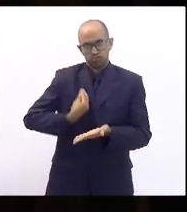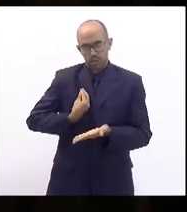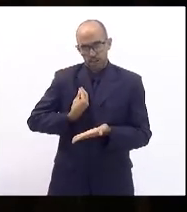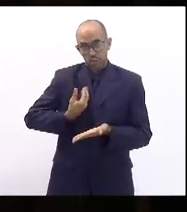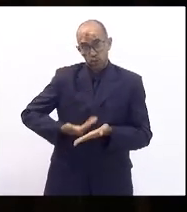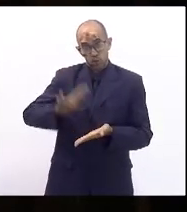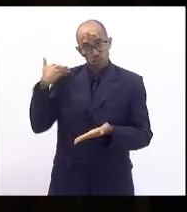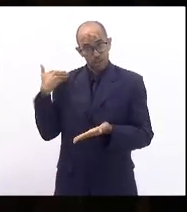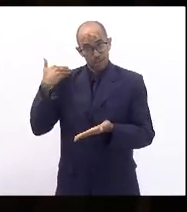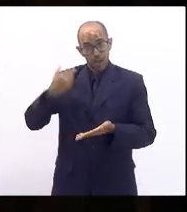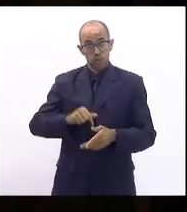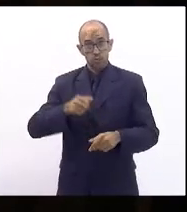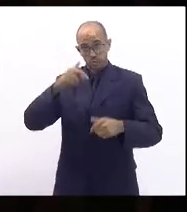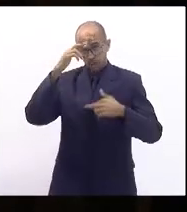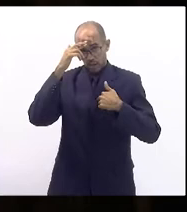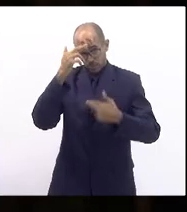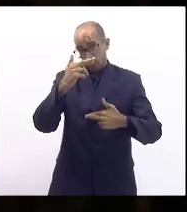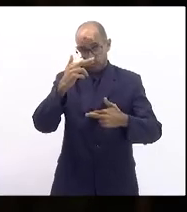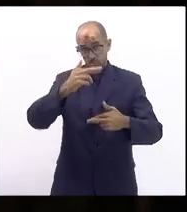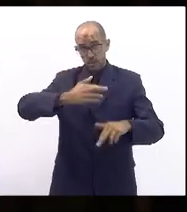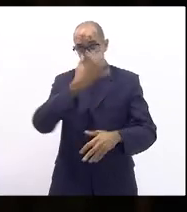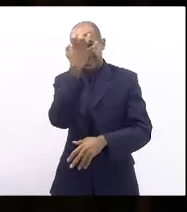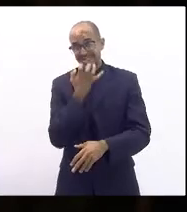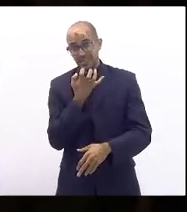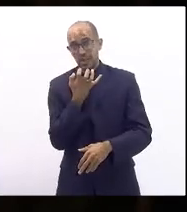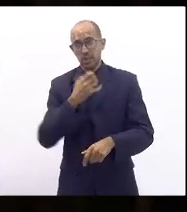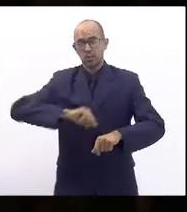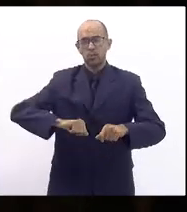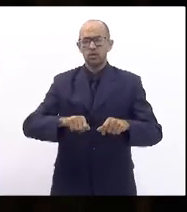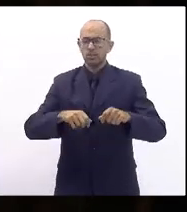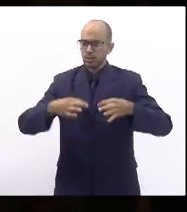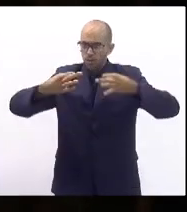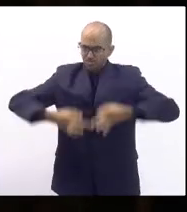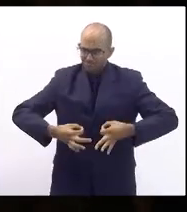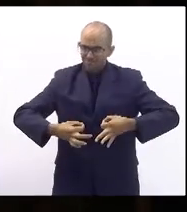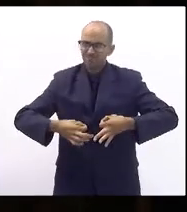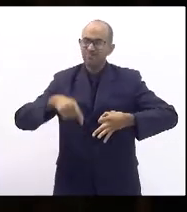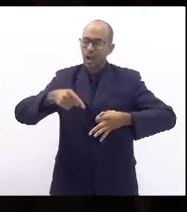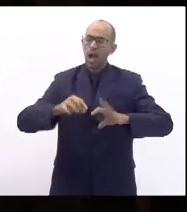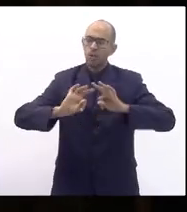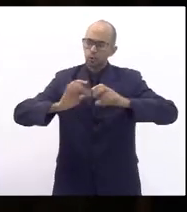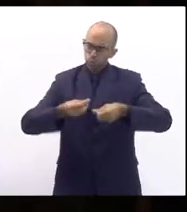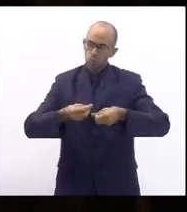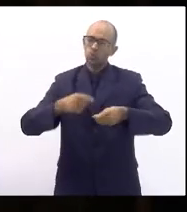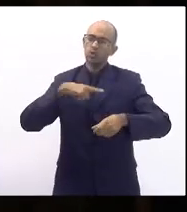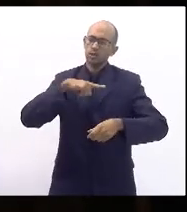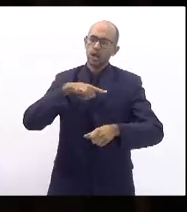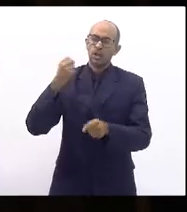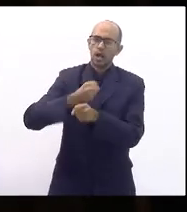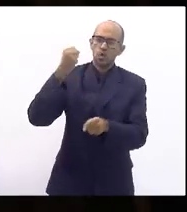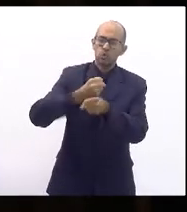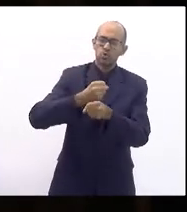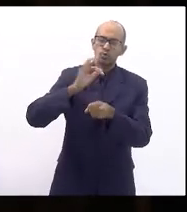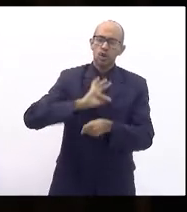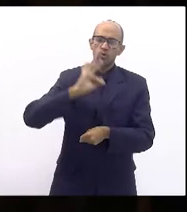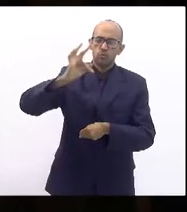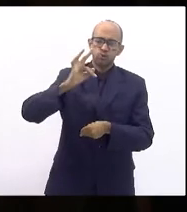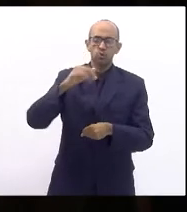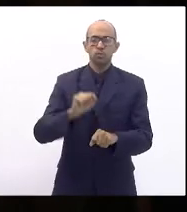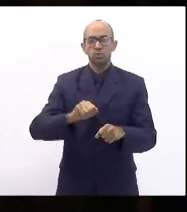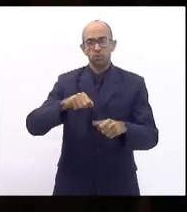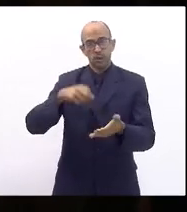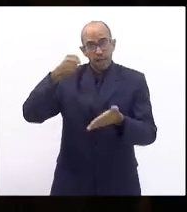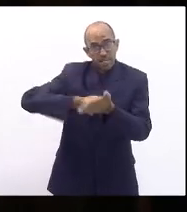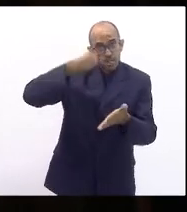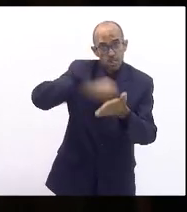realizam com seriedade responsabilidade e eficiência a parte criticados na construção do Progresso e na